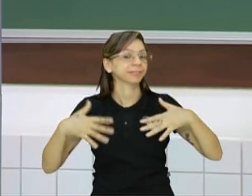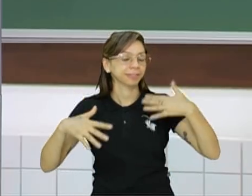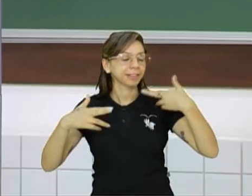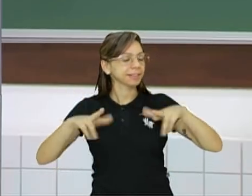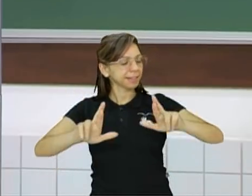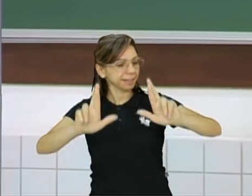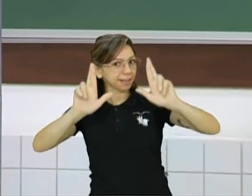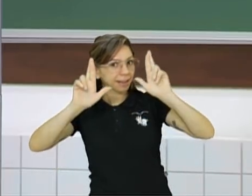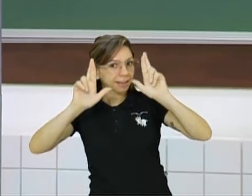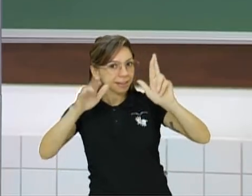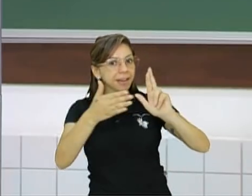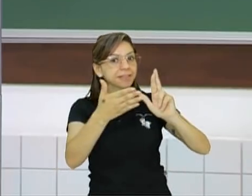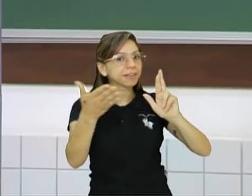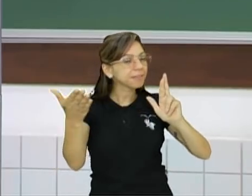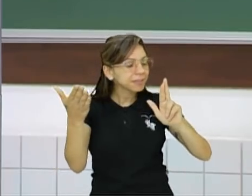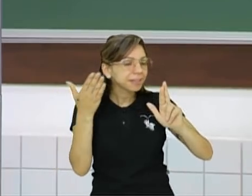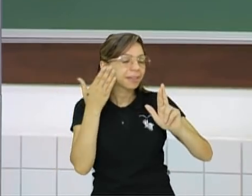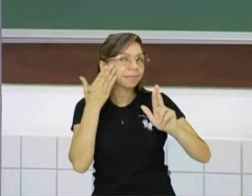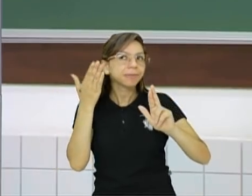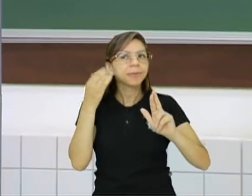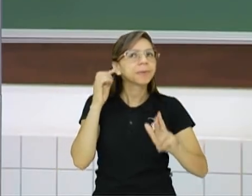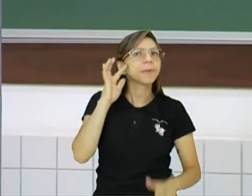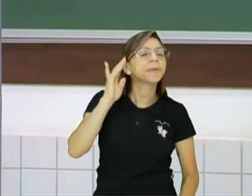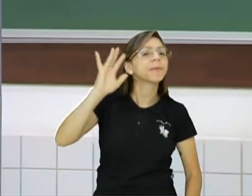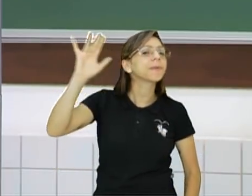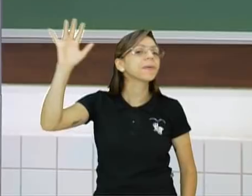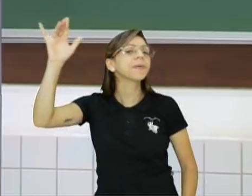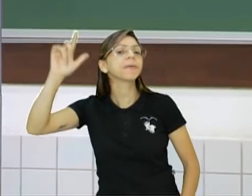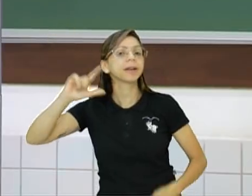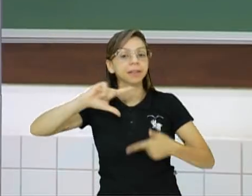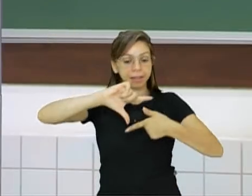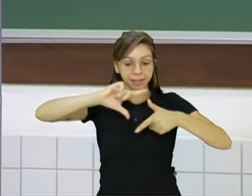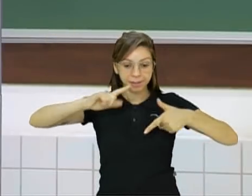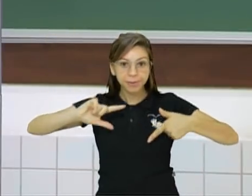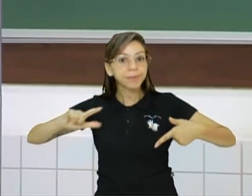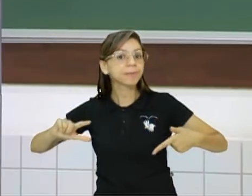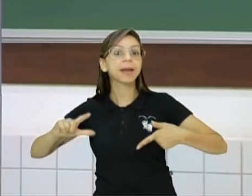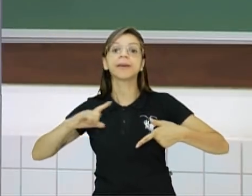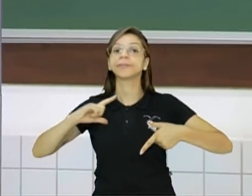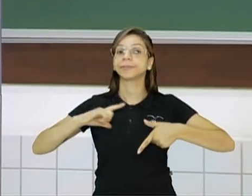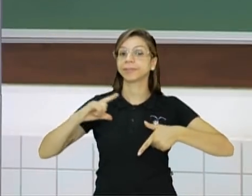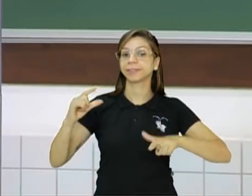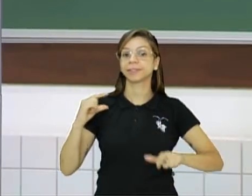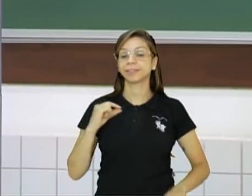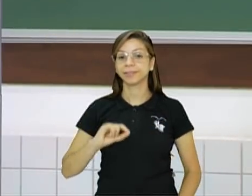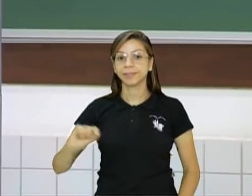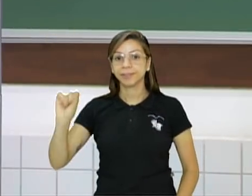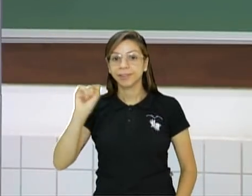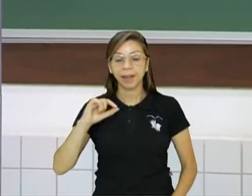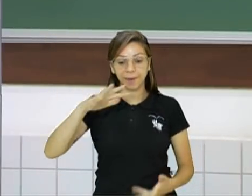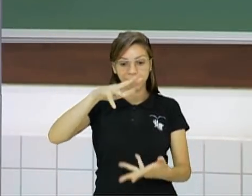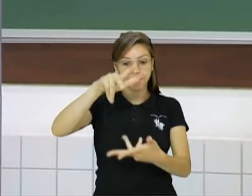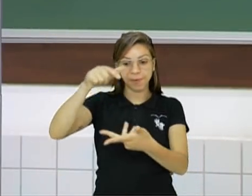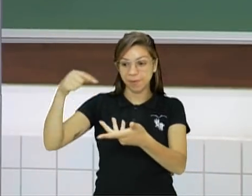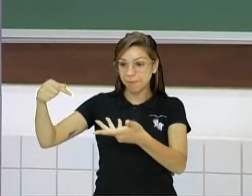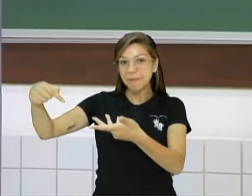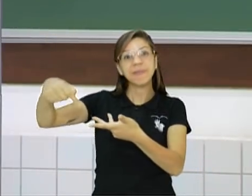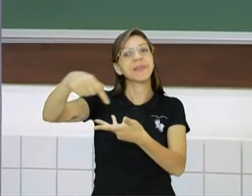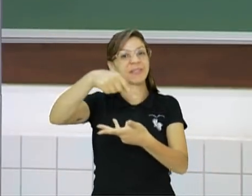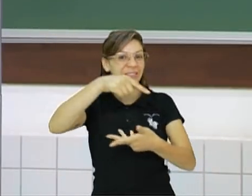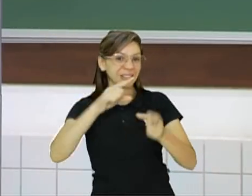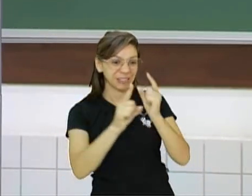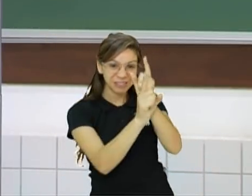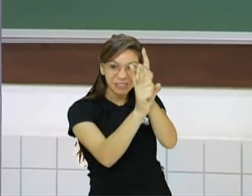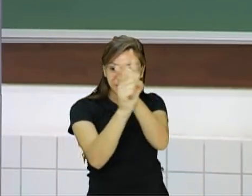que vocês não tinham pensado em quantas formas geométricas nós temos nesse mundão afora, não é